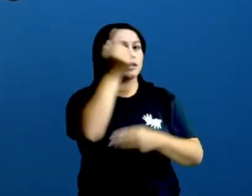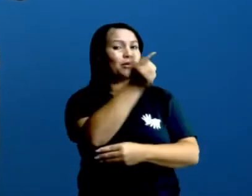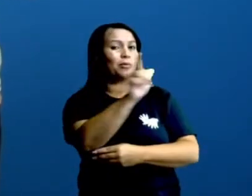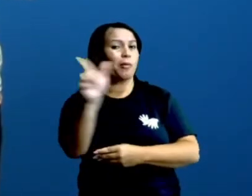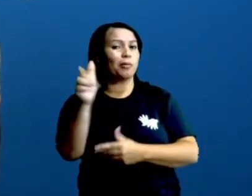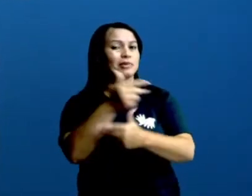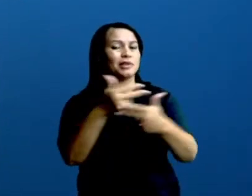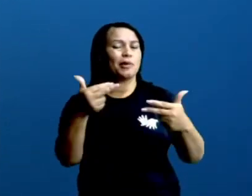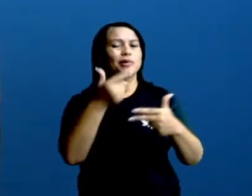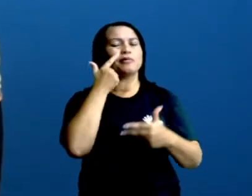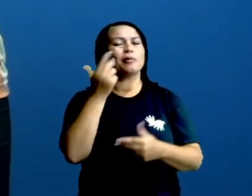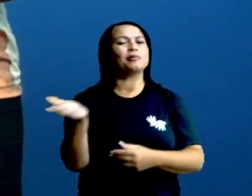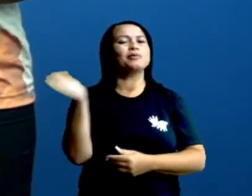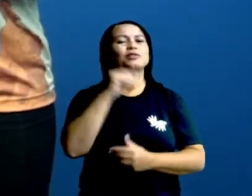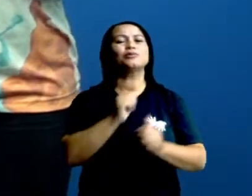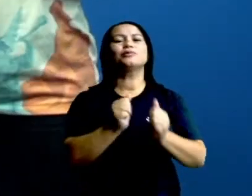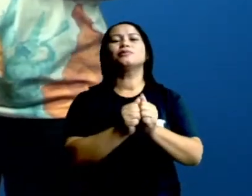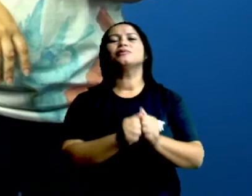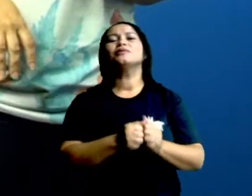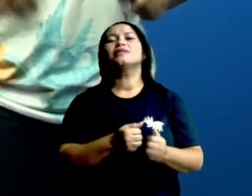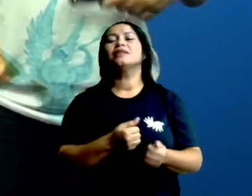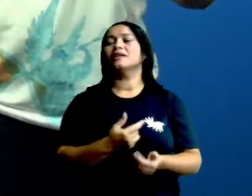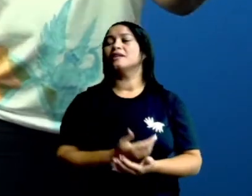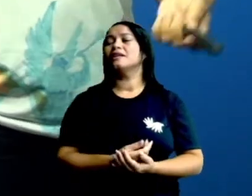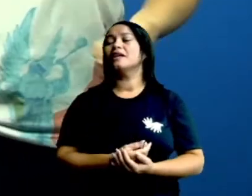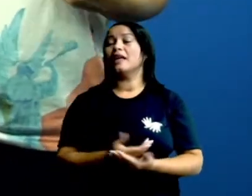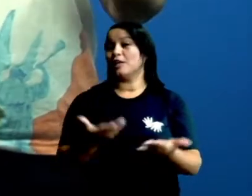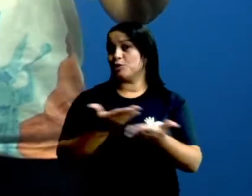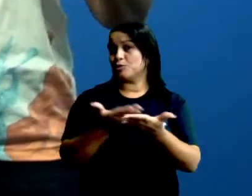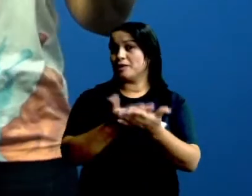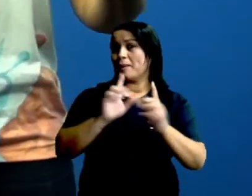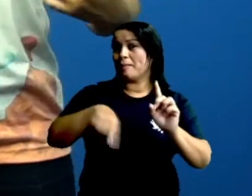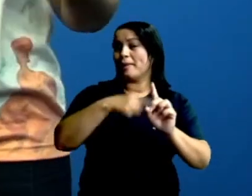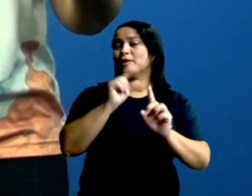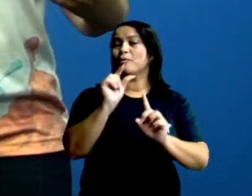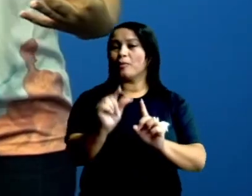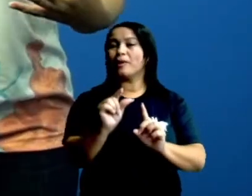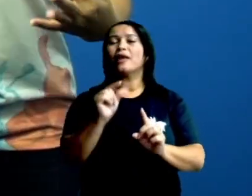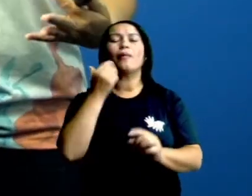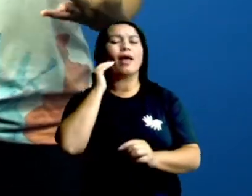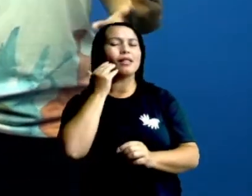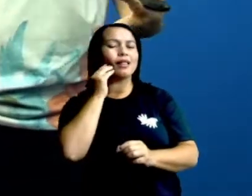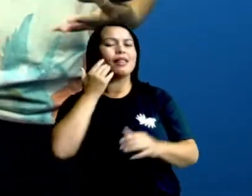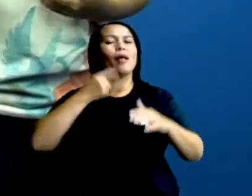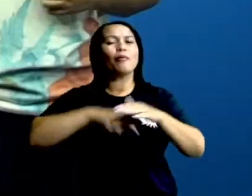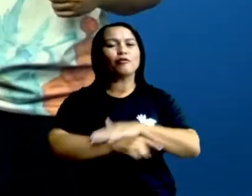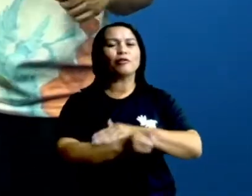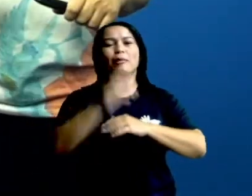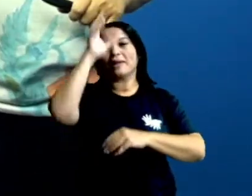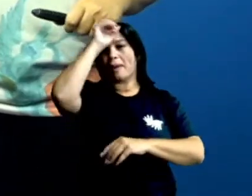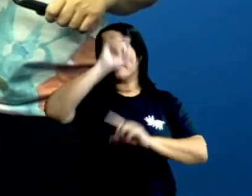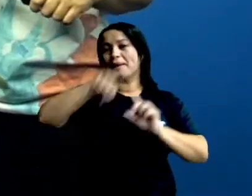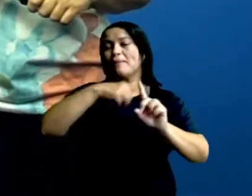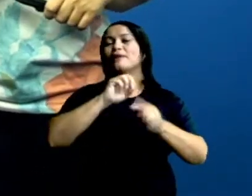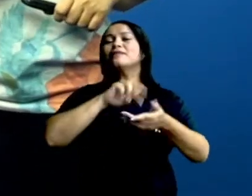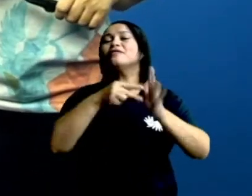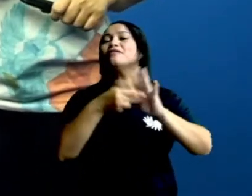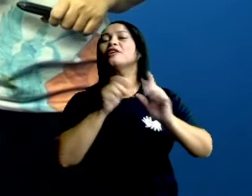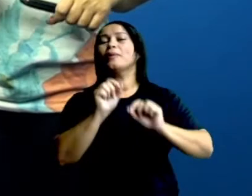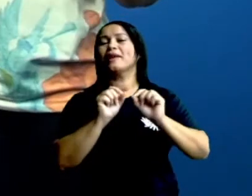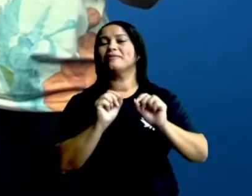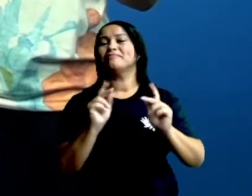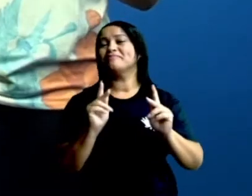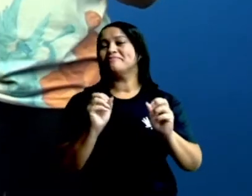memória, tá bom? Então vem com a gente e vamos estudar mais, vamos averiguar melhor, aprender mais sobre o que significa isso,